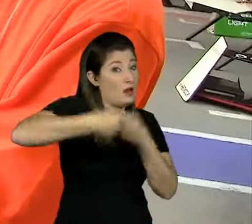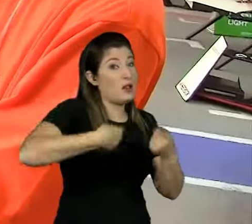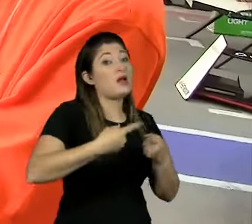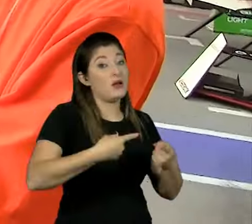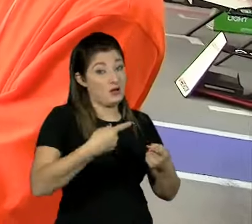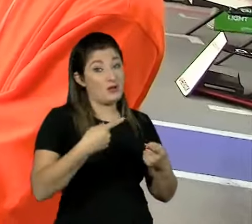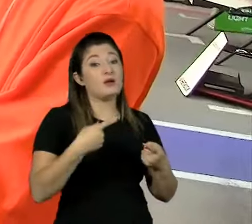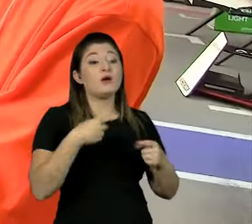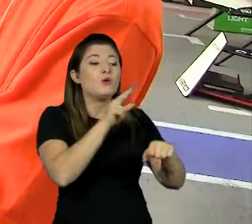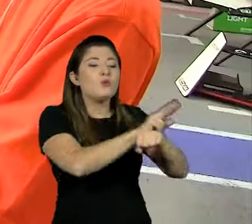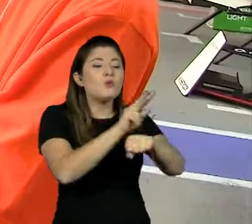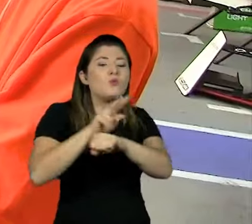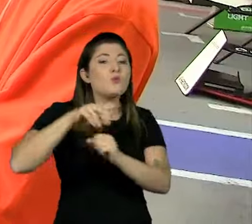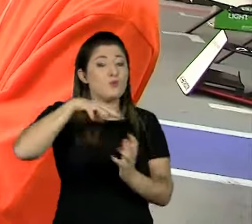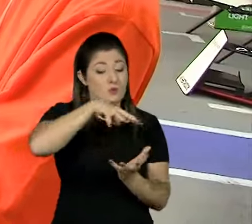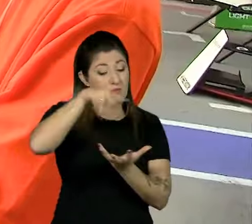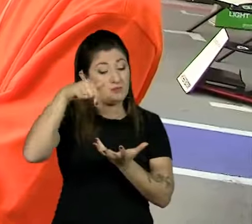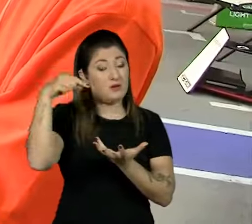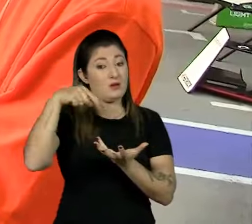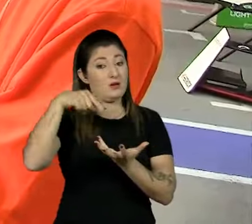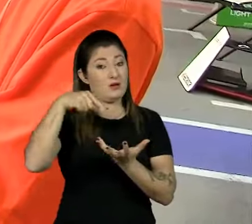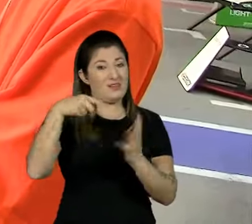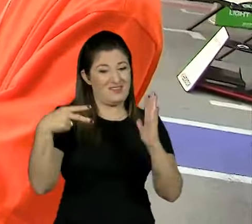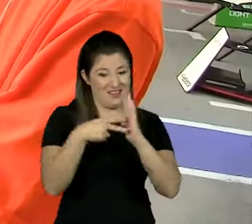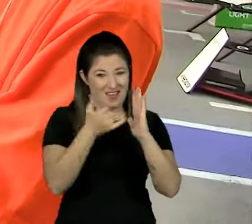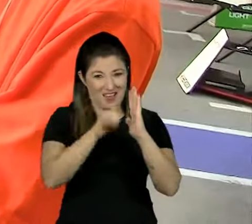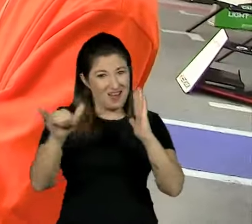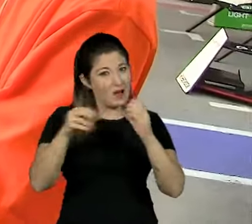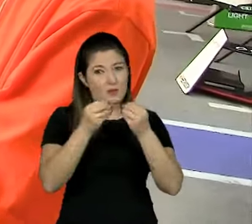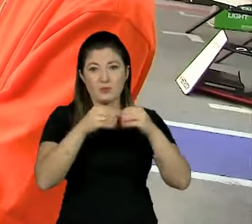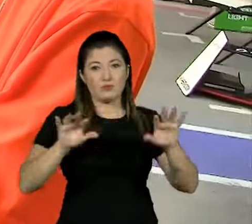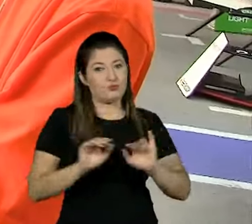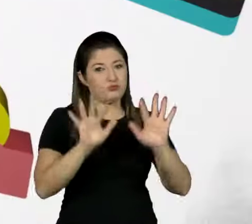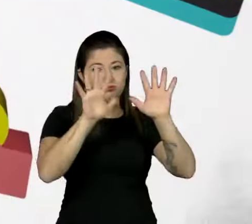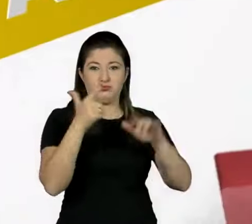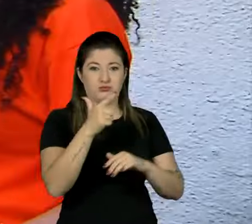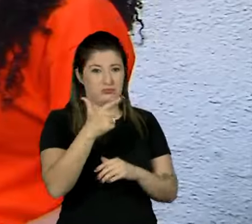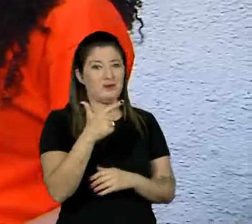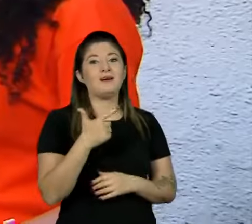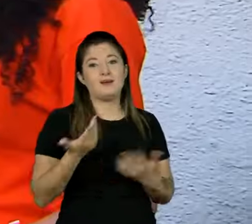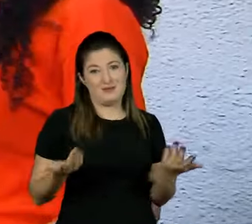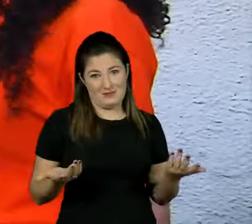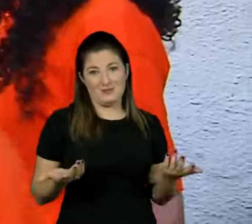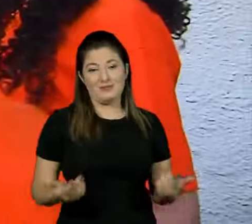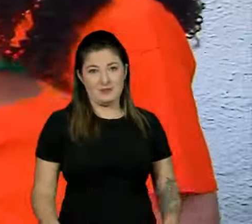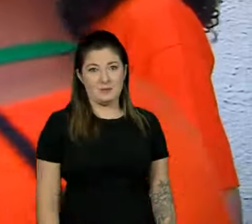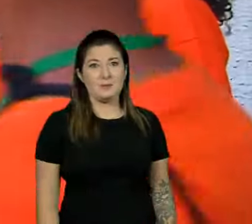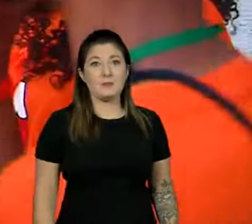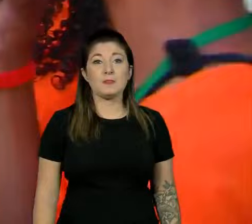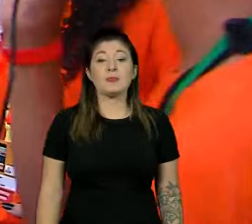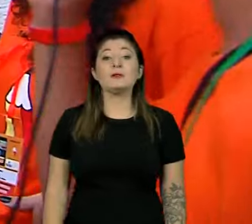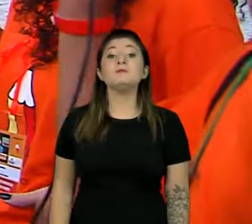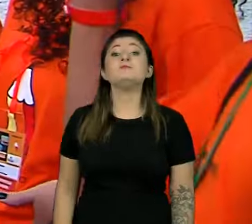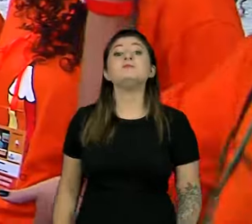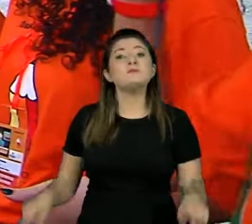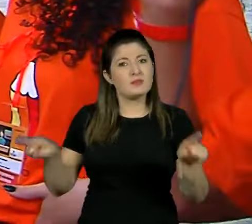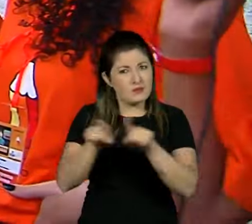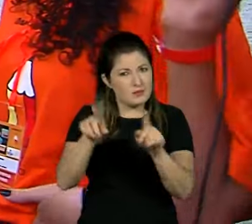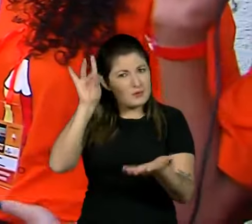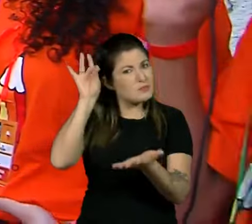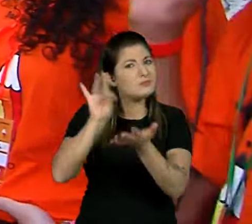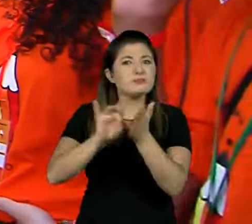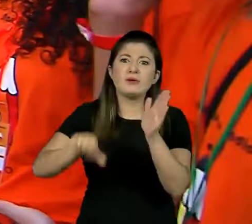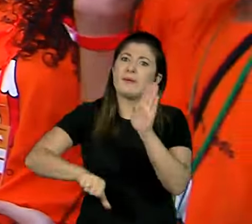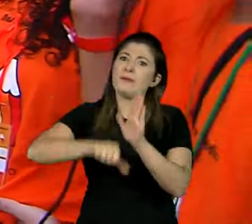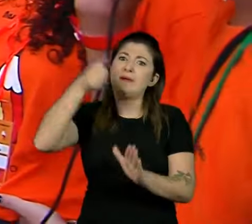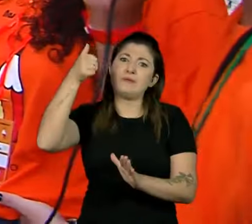cuidar do planeta aí executando nos carros elétricos mesmo. Essa é oficialmente a primeira cobertura que a gente fez